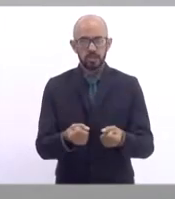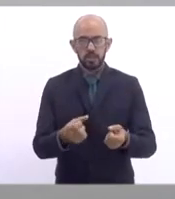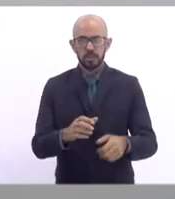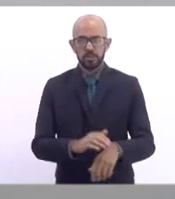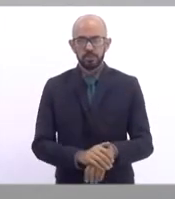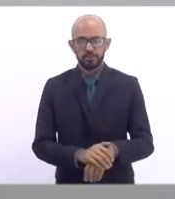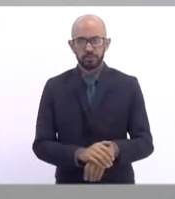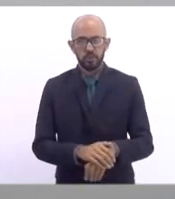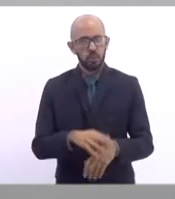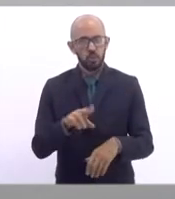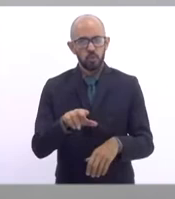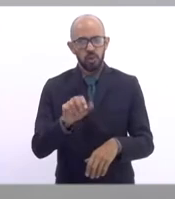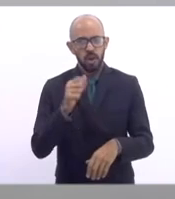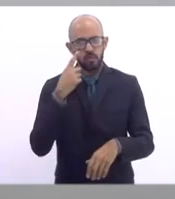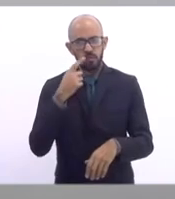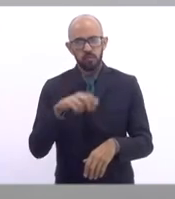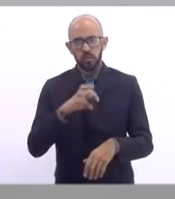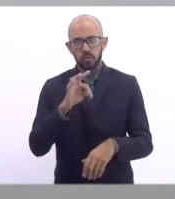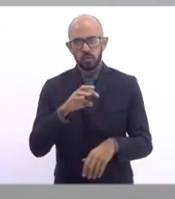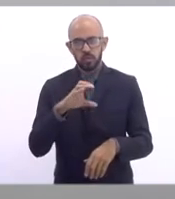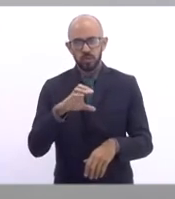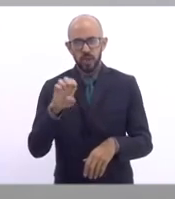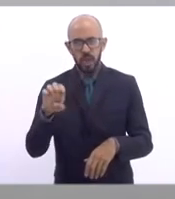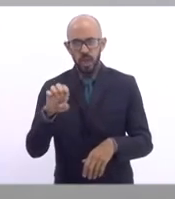de quanto que ele rejeitar os contrários